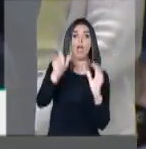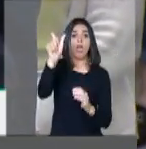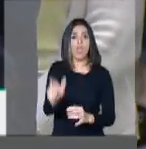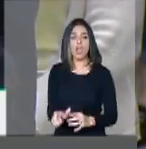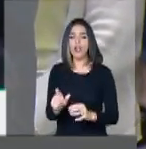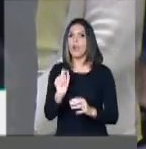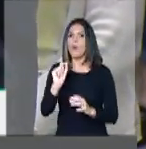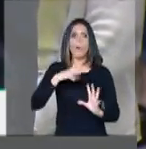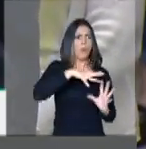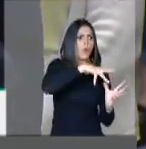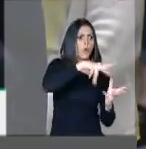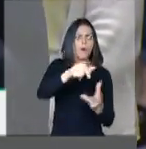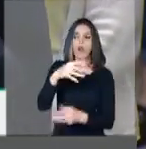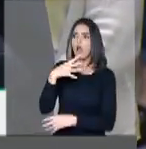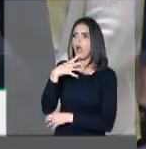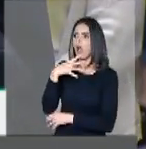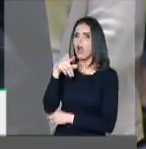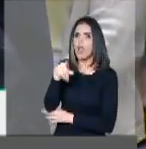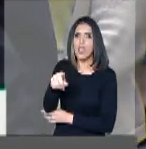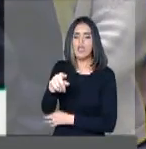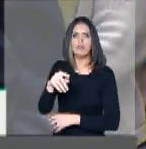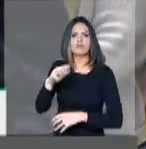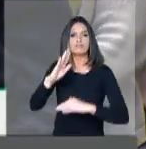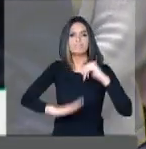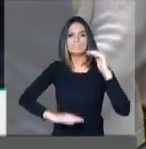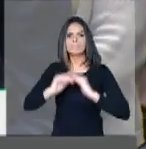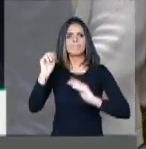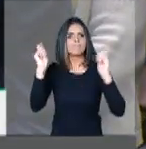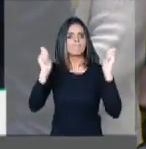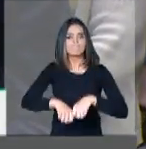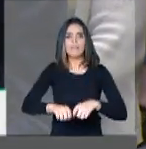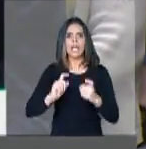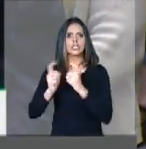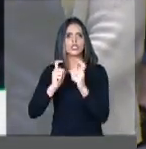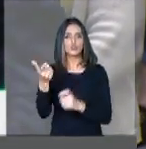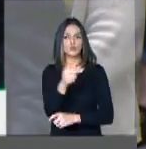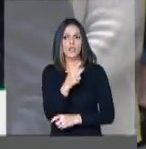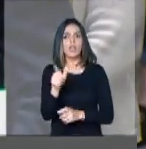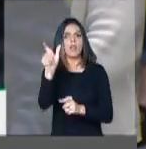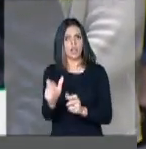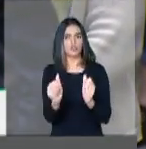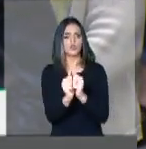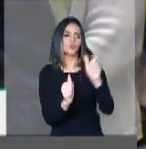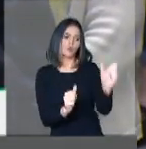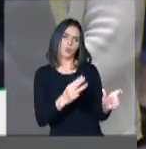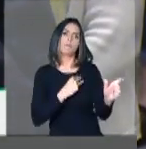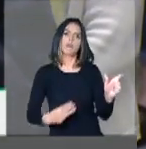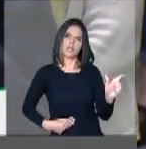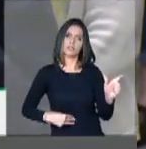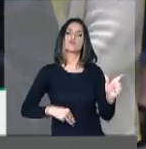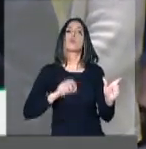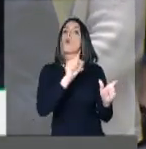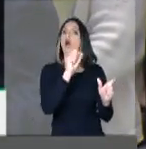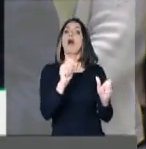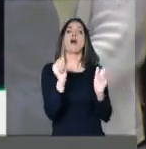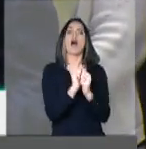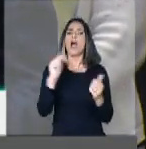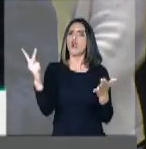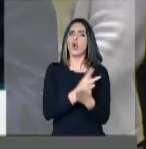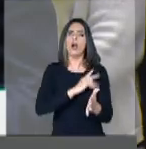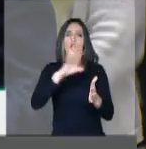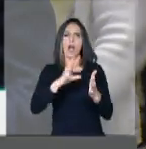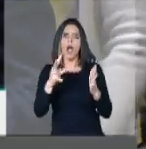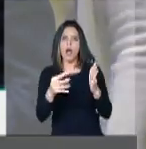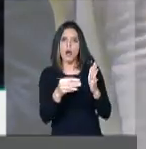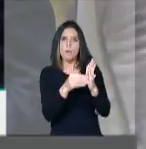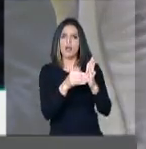sua incapacidade de governar. Ele tem responsabilidade, junto com o ministro do Meio Ambiente, por tudo que está acontecendo na Amazônia, pelas